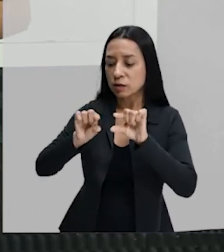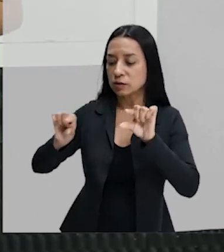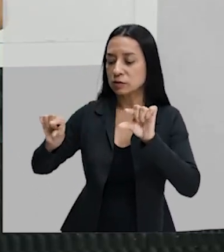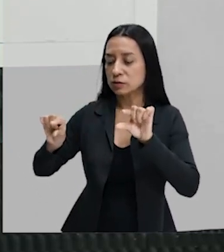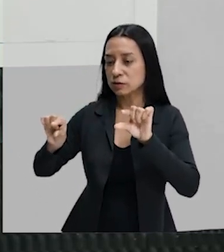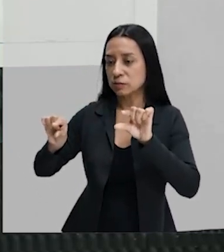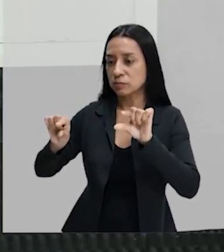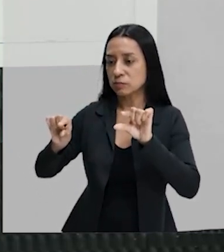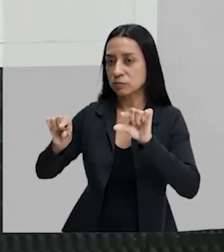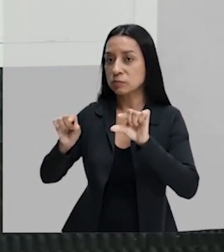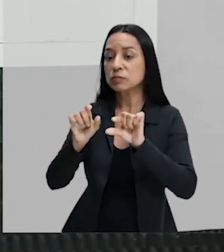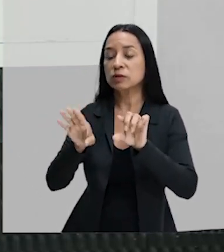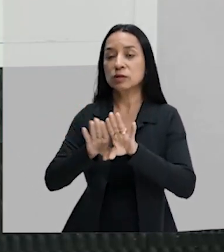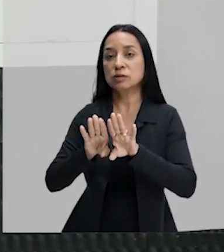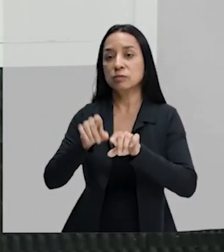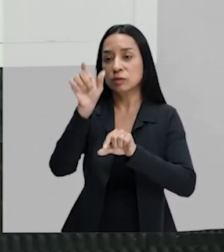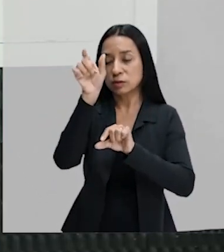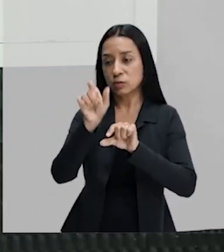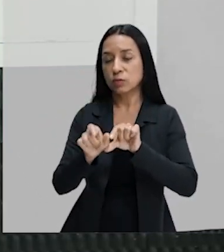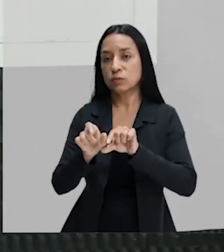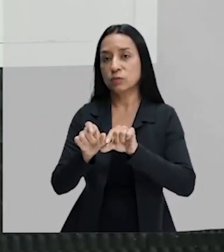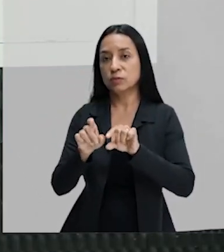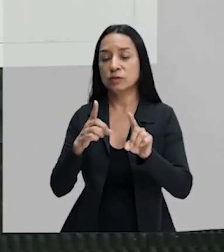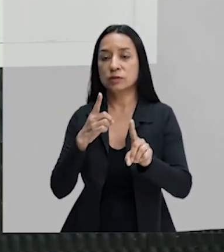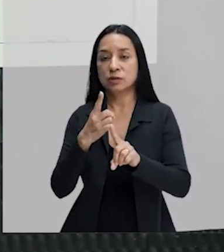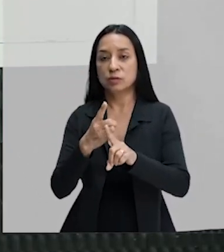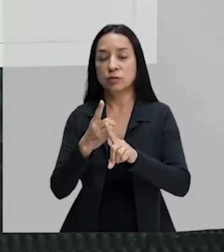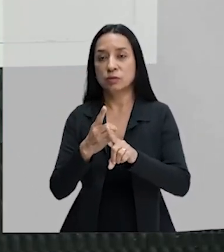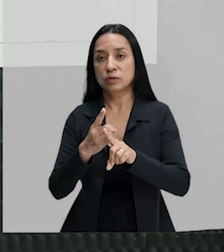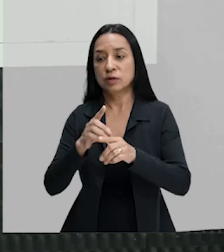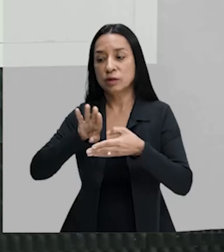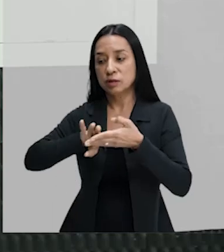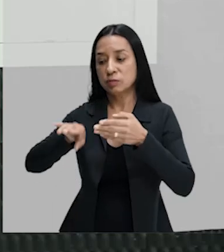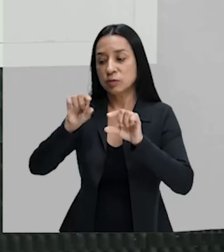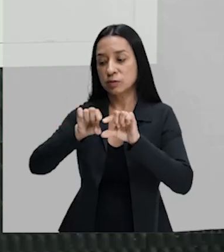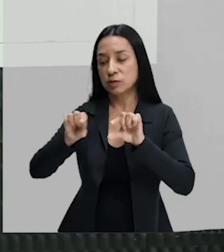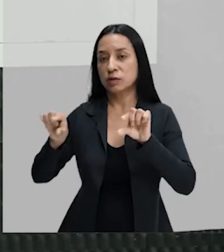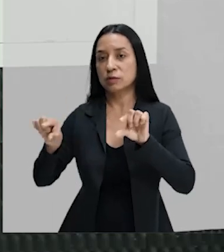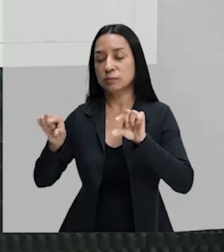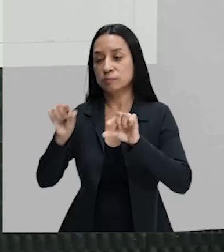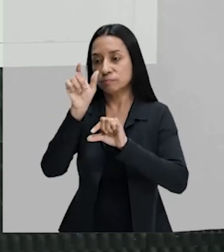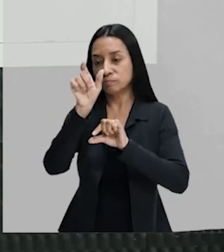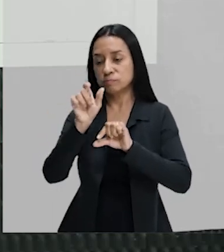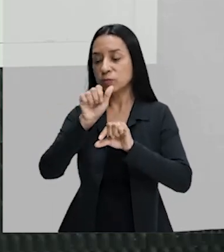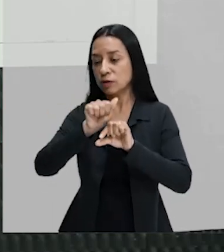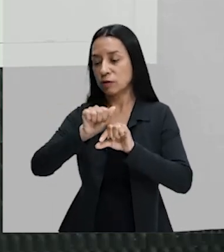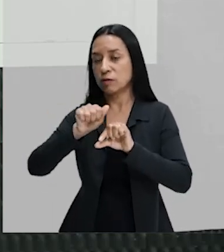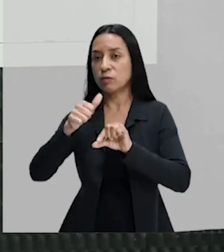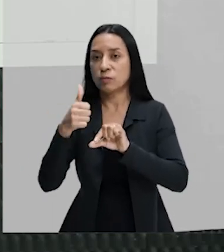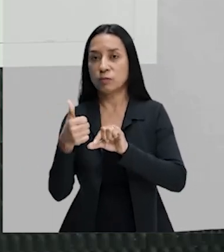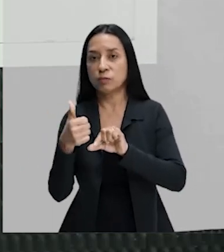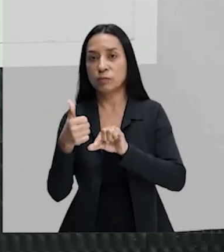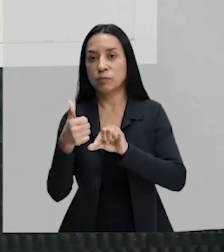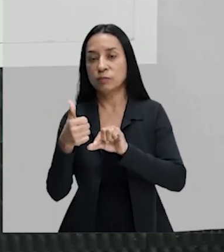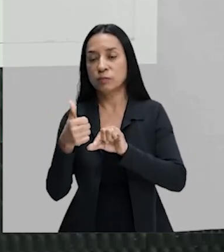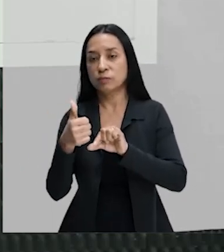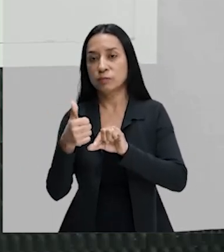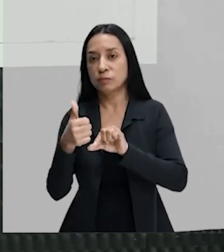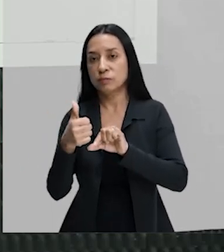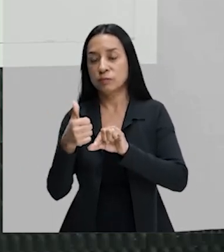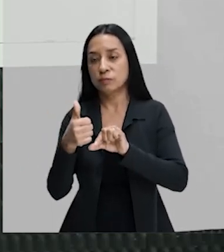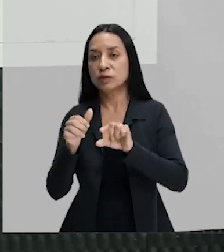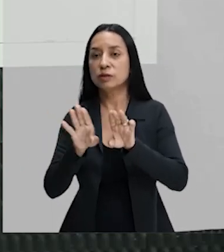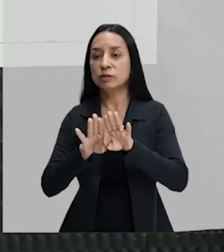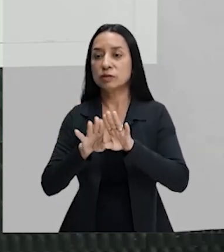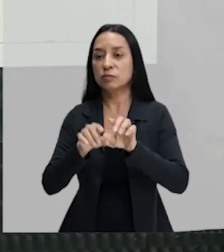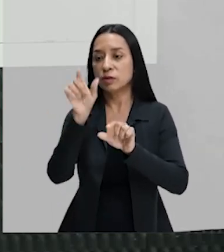a coluna, que ele se encontra. Tá? Então, eliminando aqui a linha 1 e elimino a